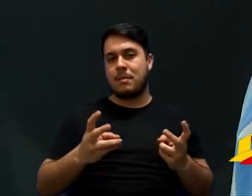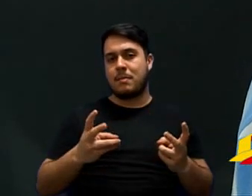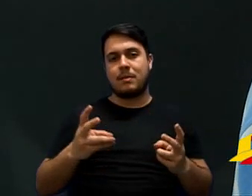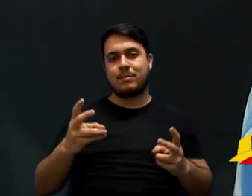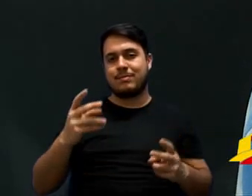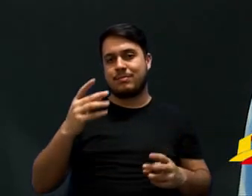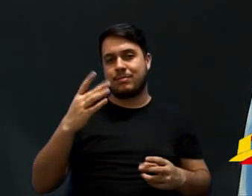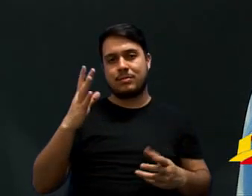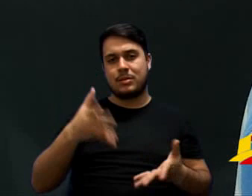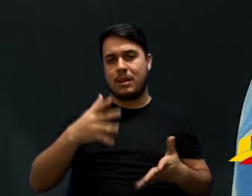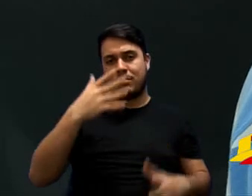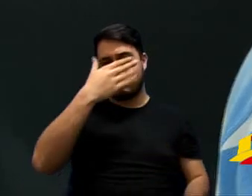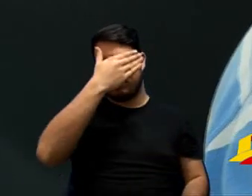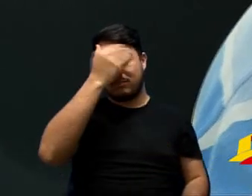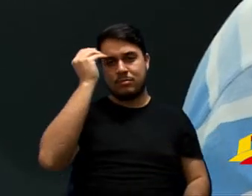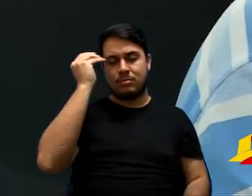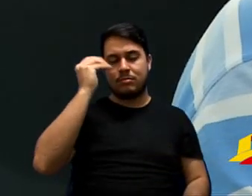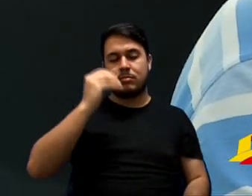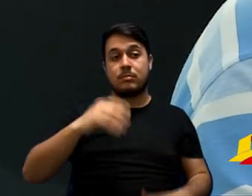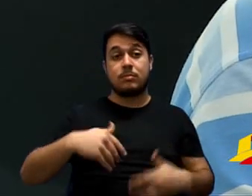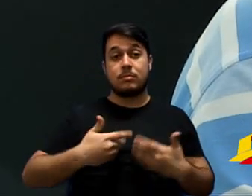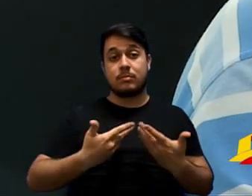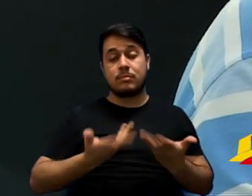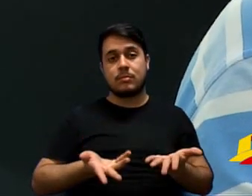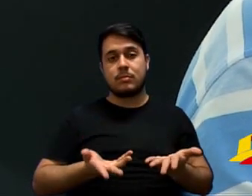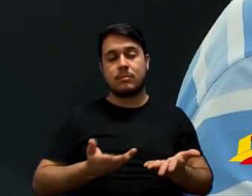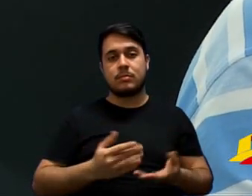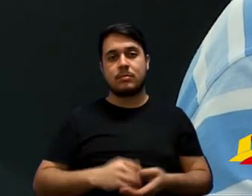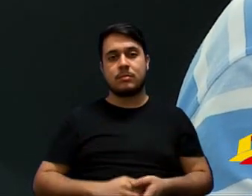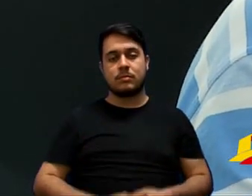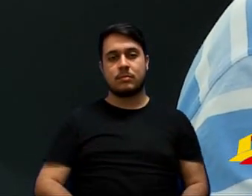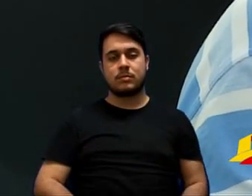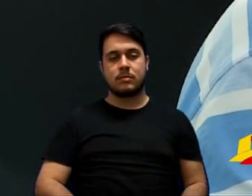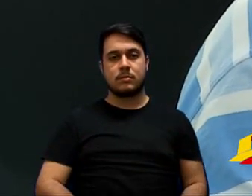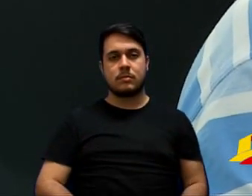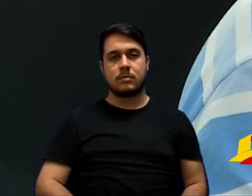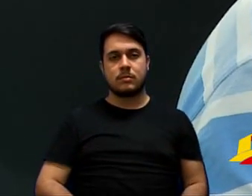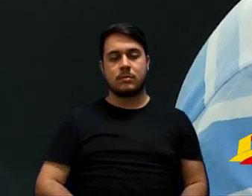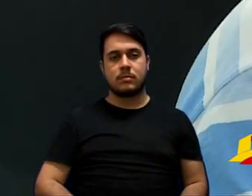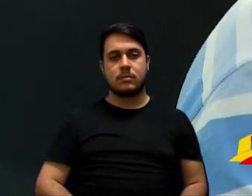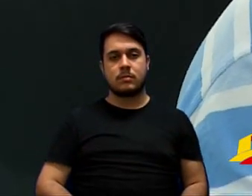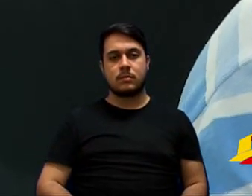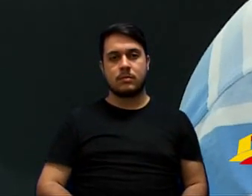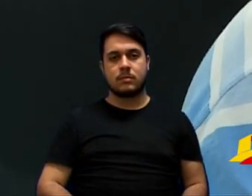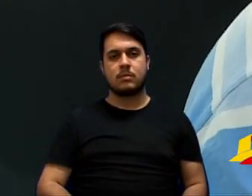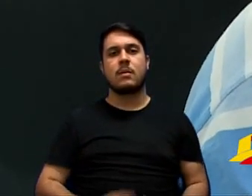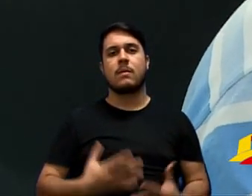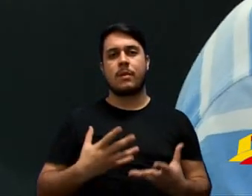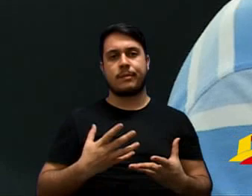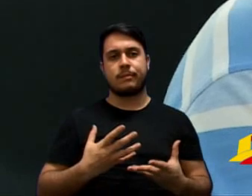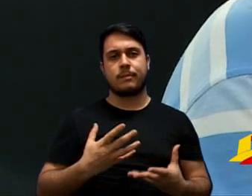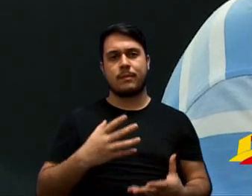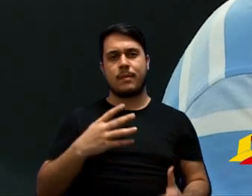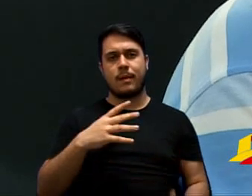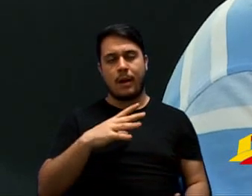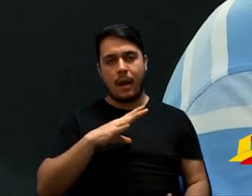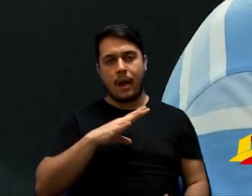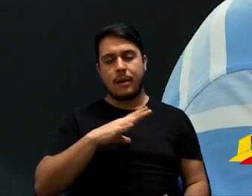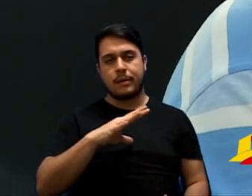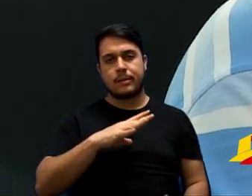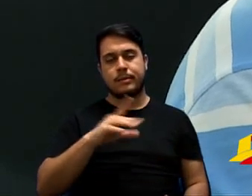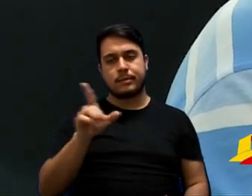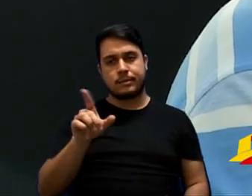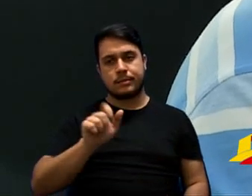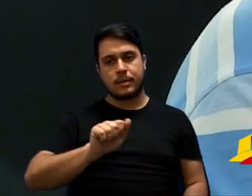ficar não acompanhando esse fato lá desse fato de ter no mínimo que é muito grave e pior nós